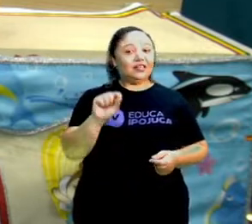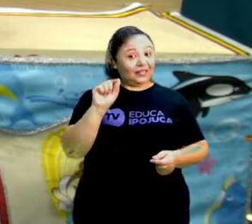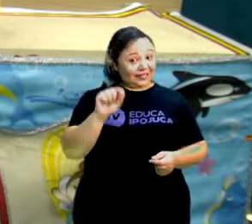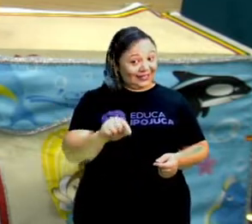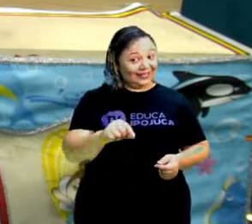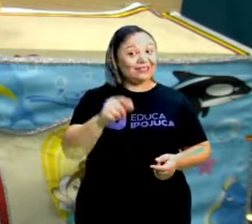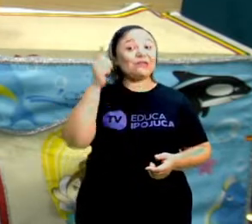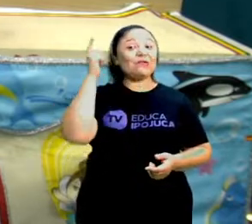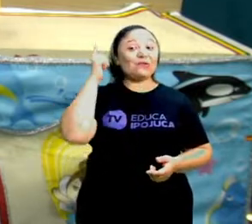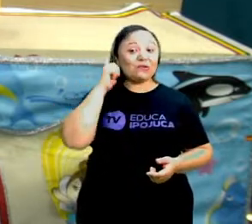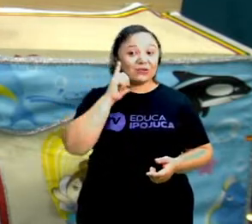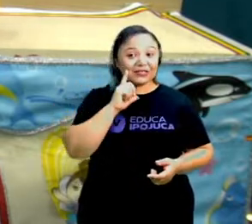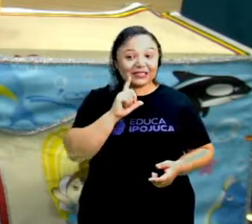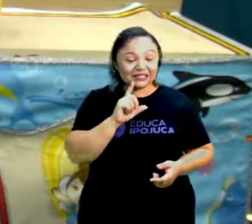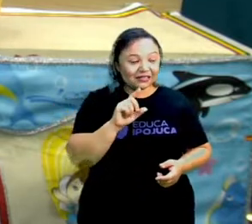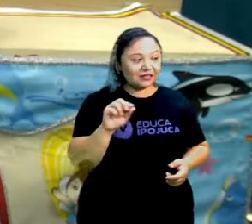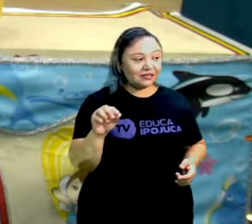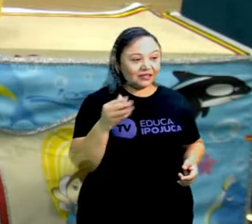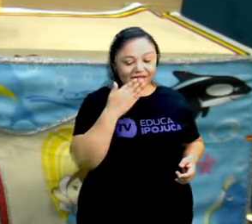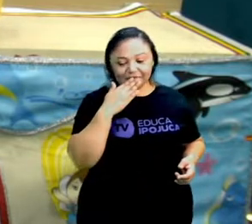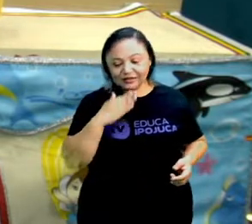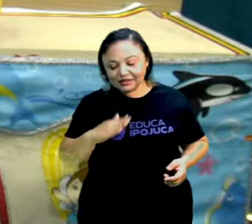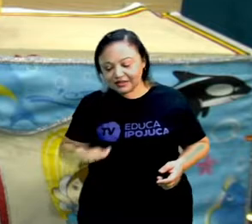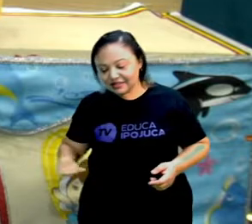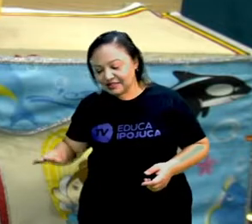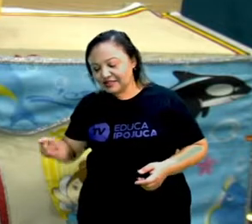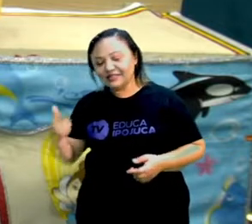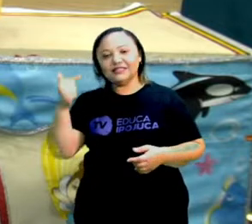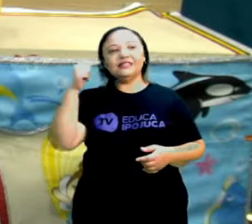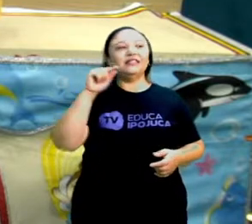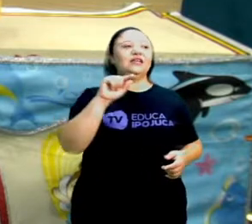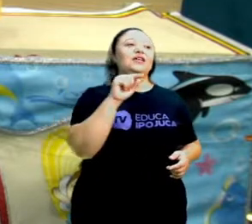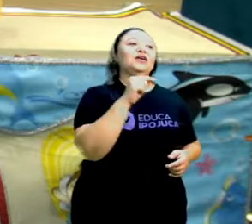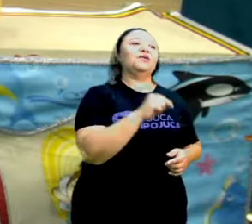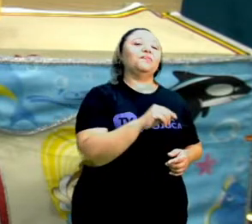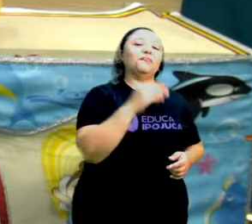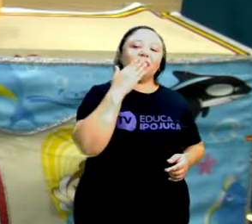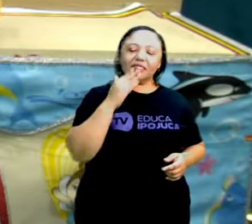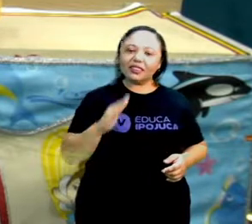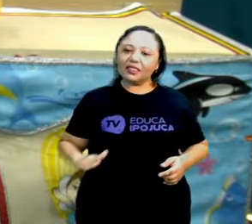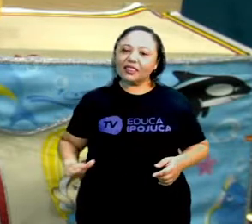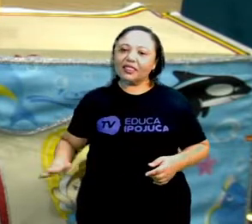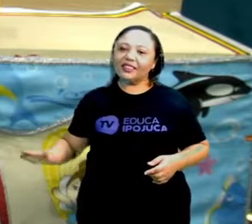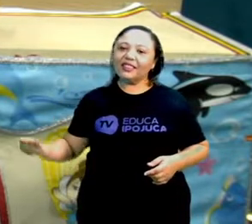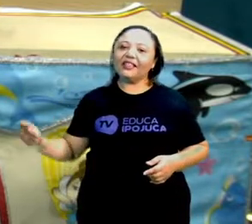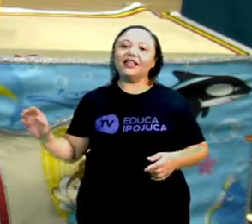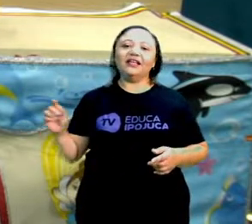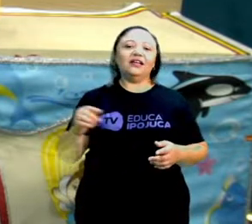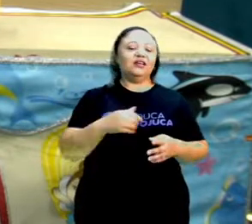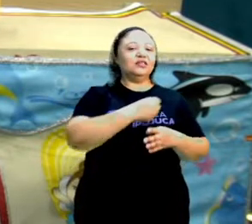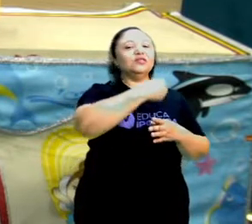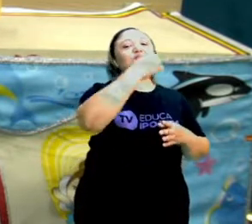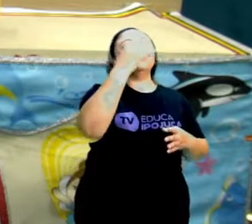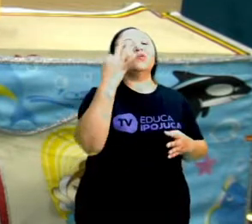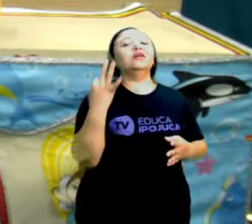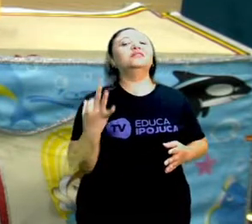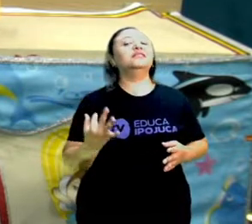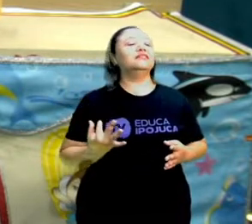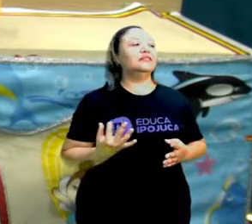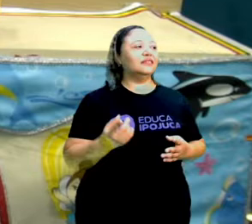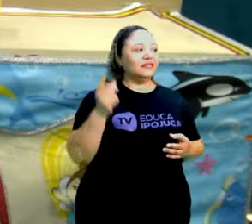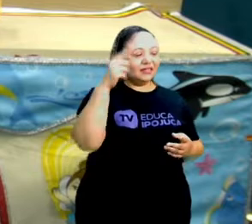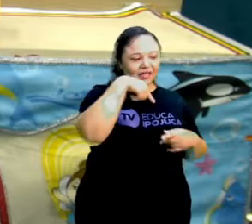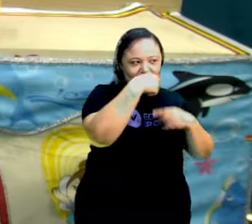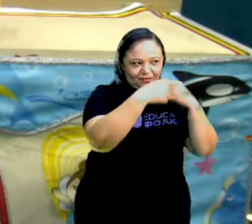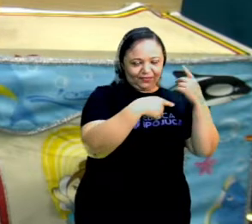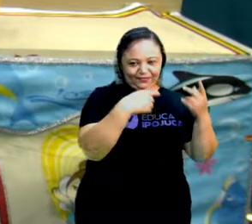7 anão? É até tão difícil achar anão. Não vai ter 7, leiturinha. Não vai ter. Ah, são quantos? Peraí, depois tu vai